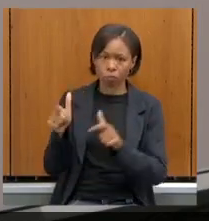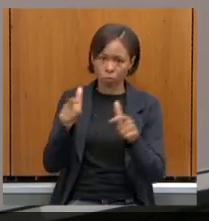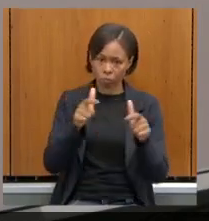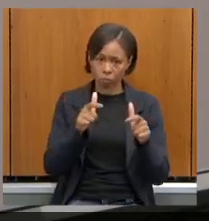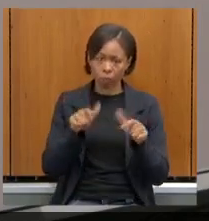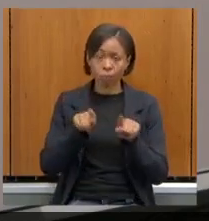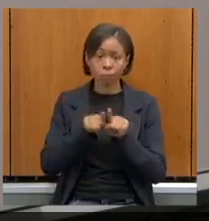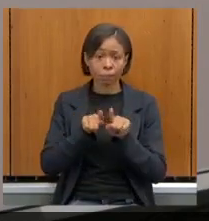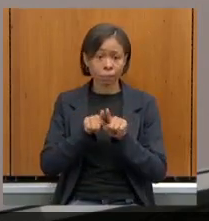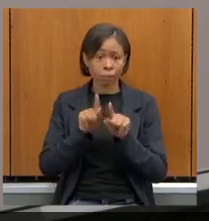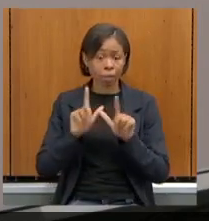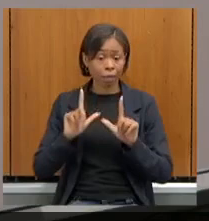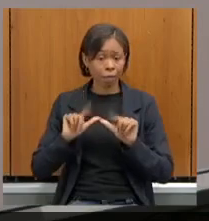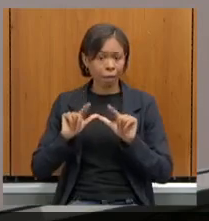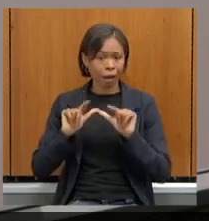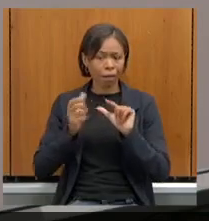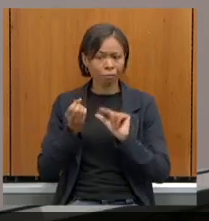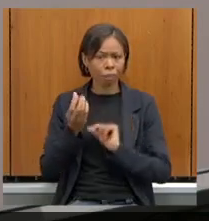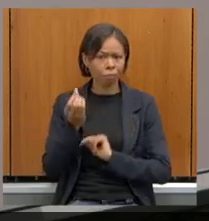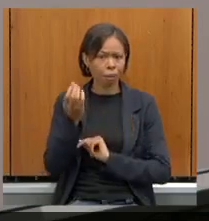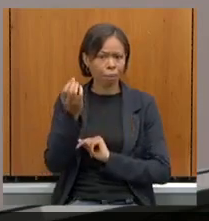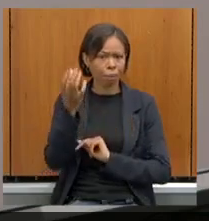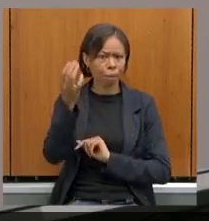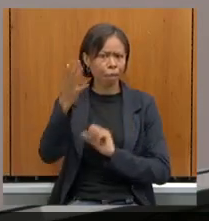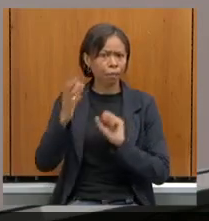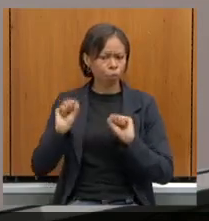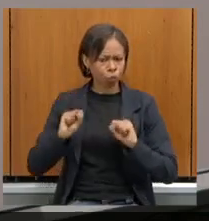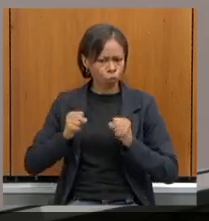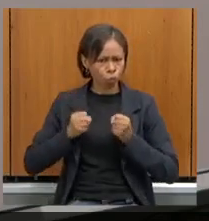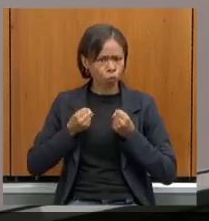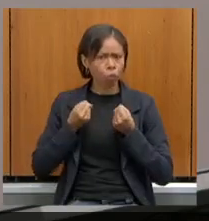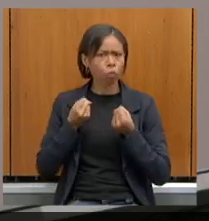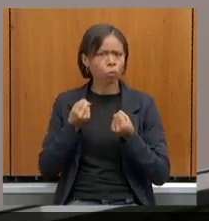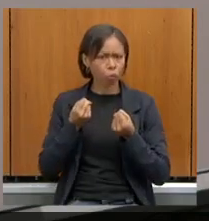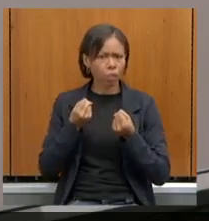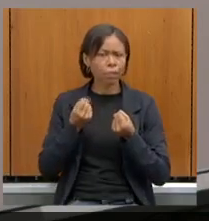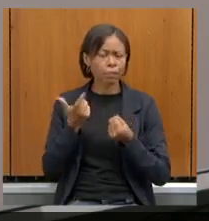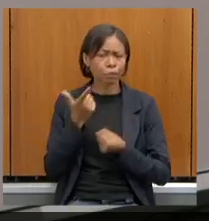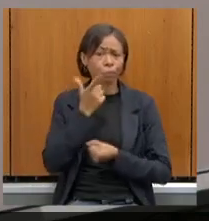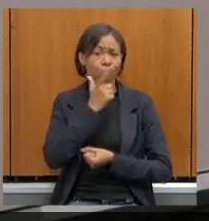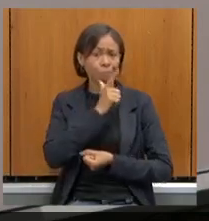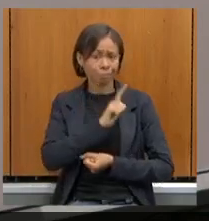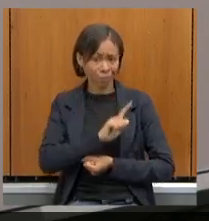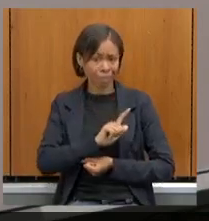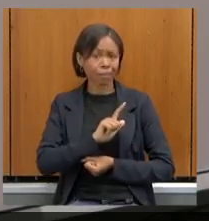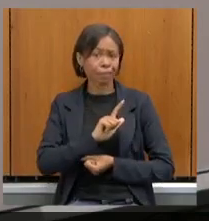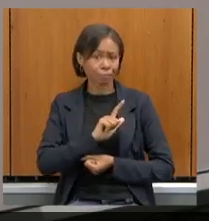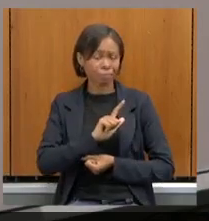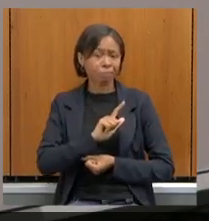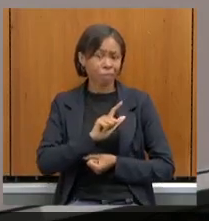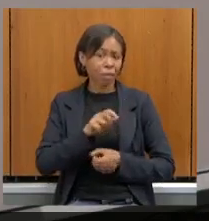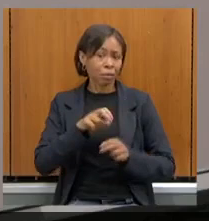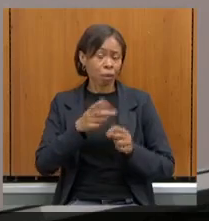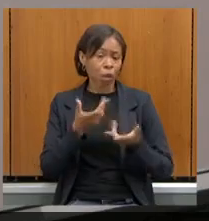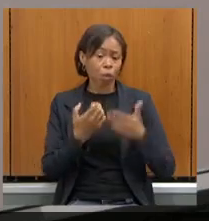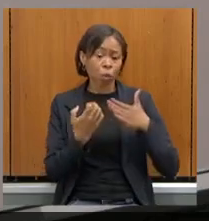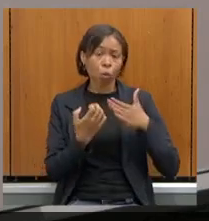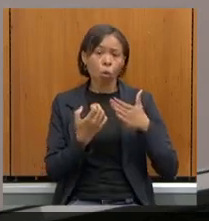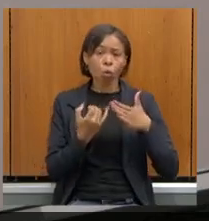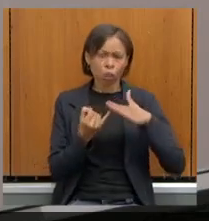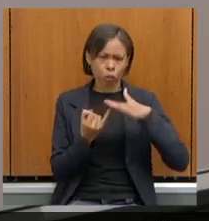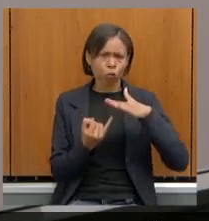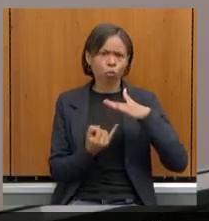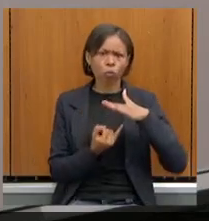WTTCs, que é o maior organismo internacional de conselho de turismo internacional ligado à Organização